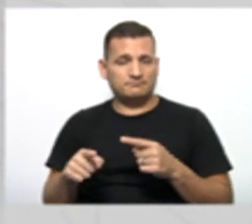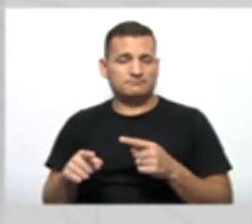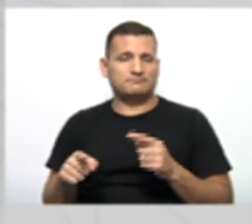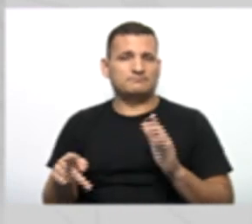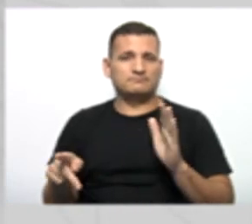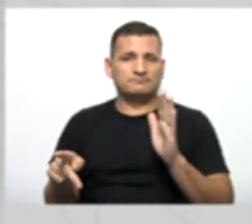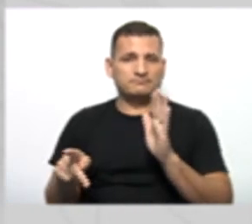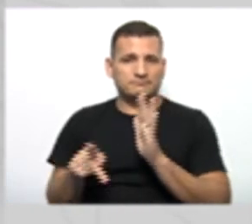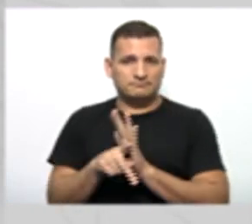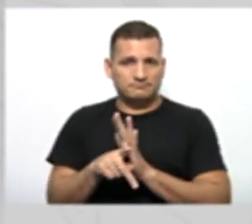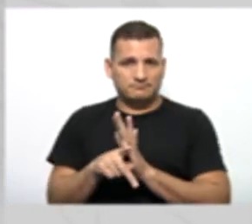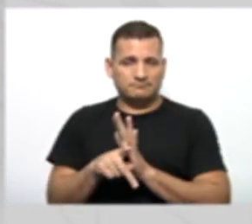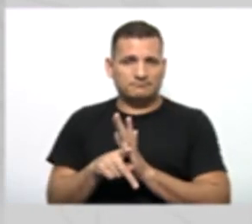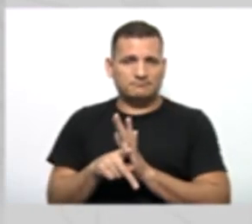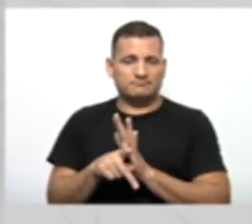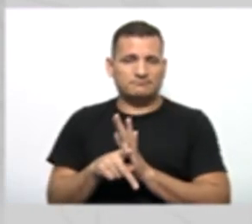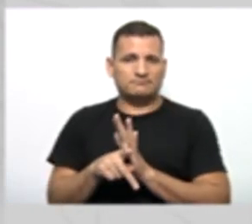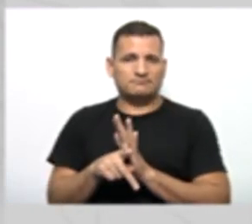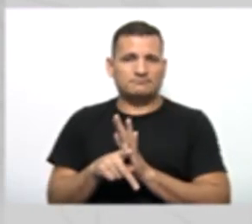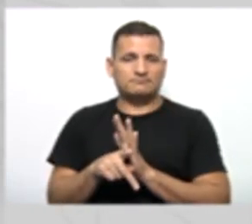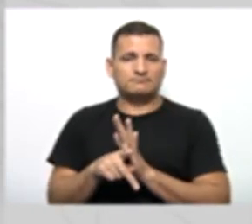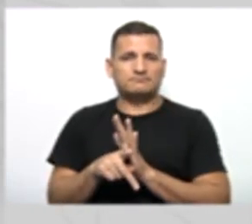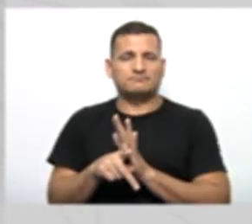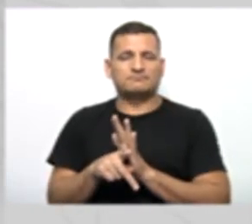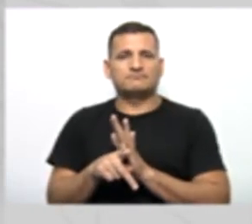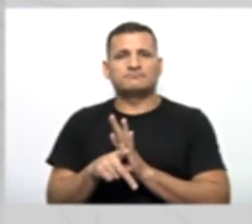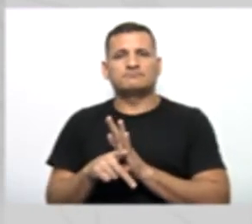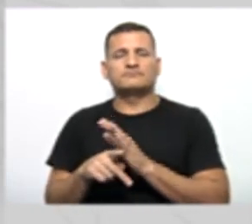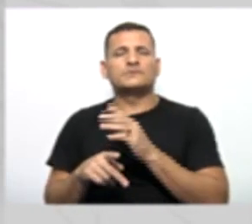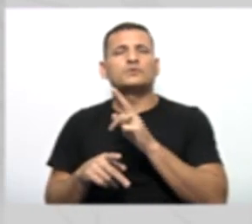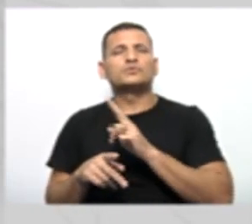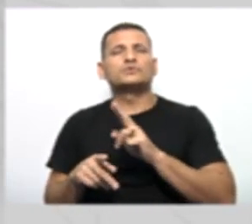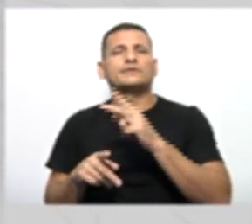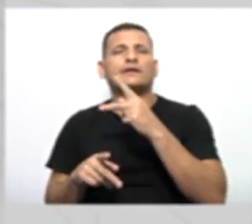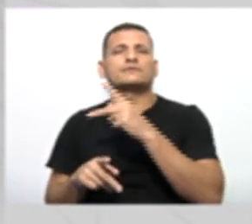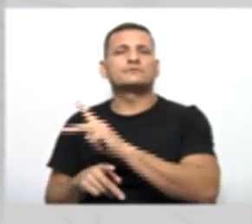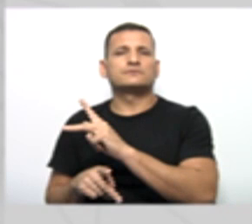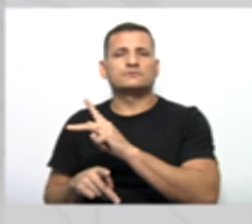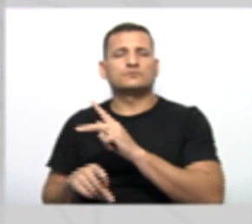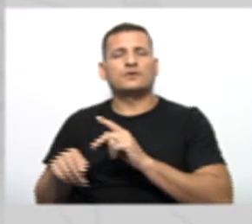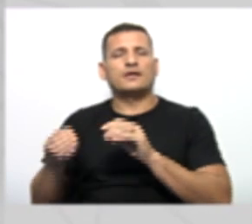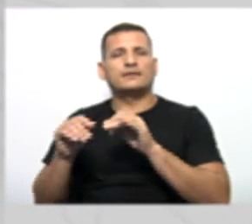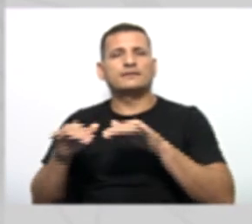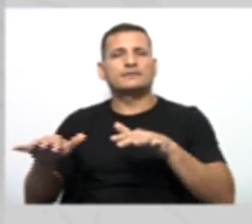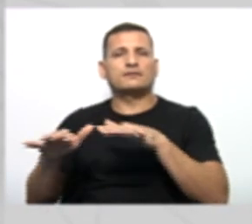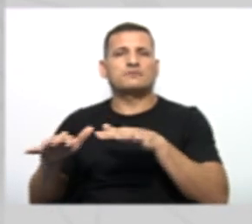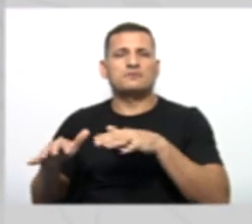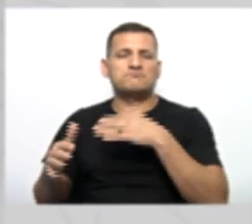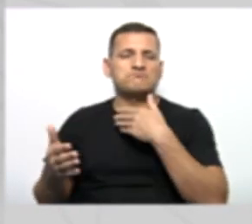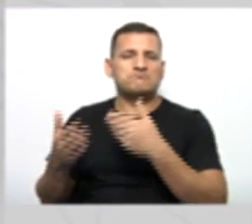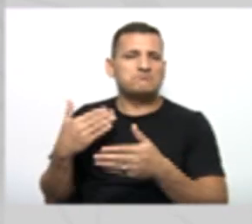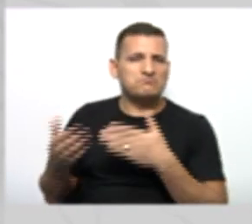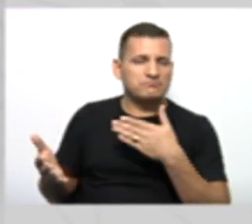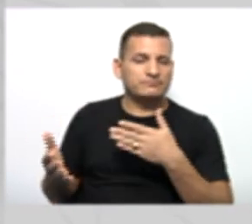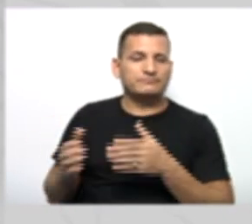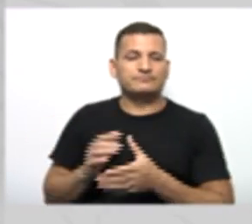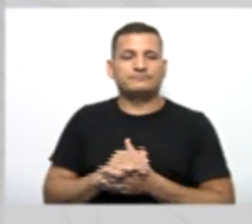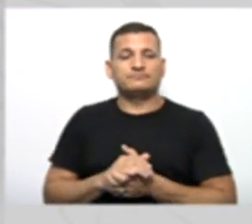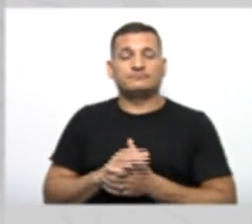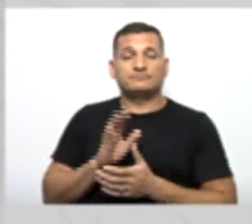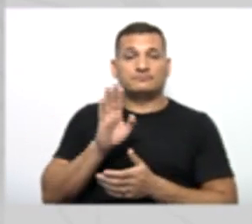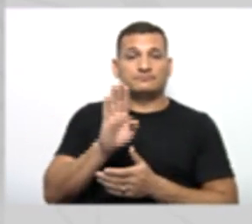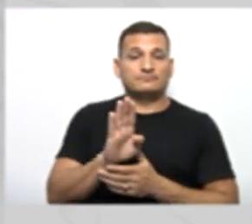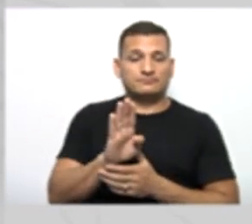possa usar sua propriedade como bem desejar. Letra B, regulamentar o uso